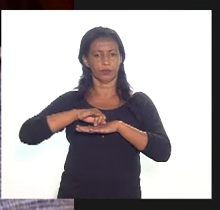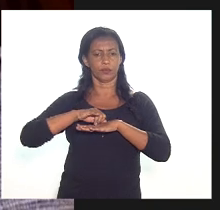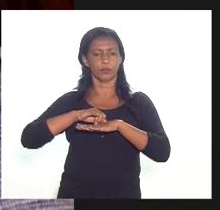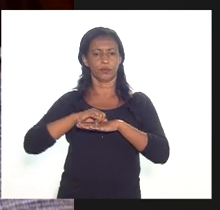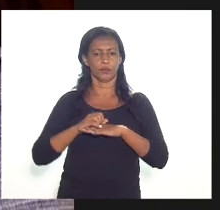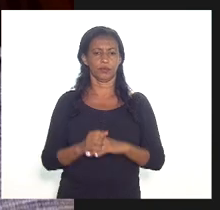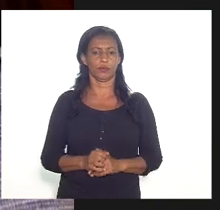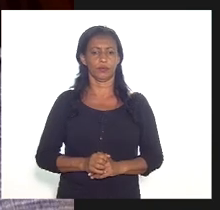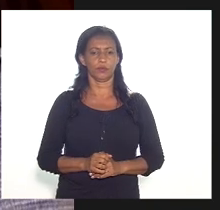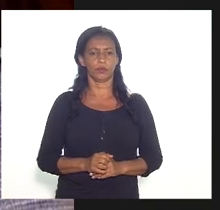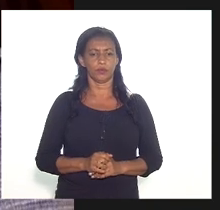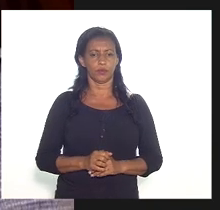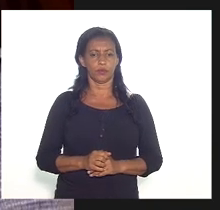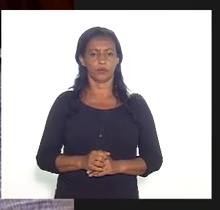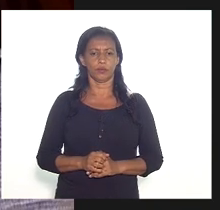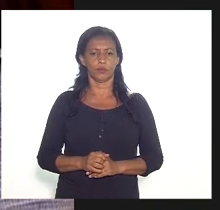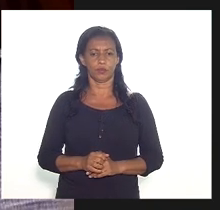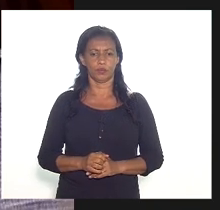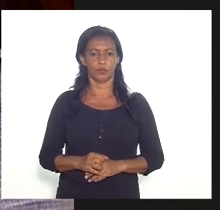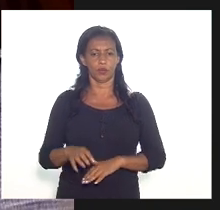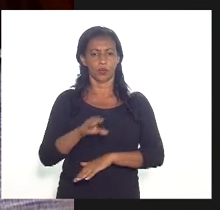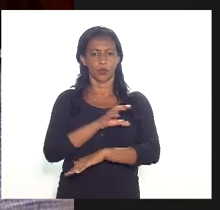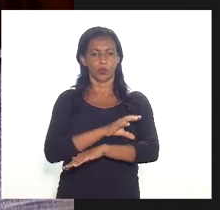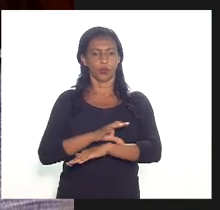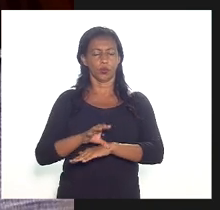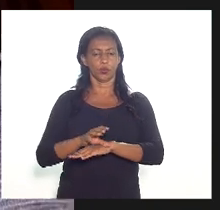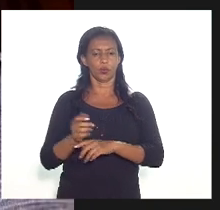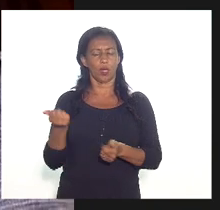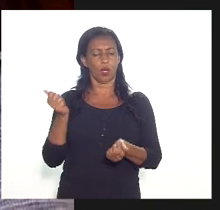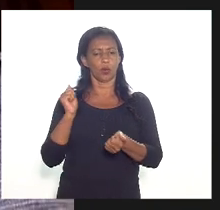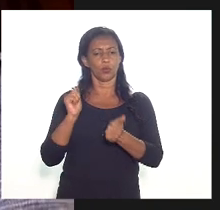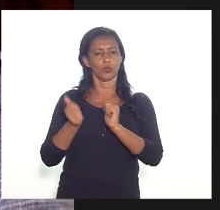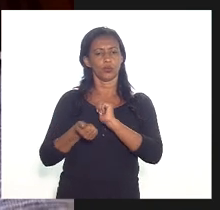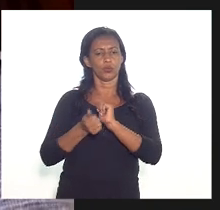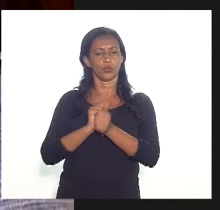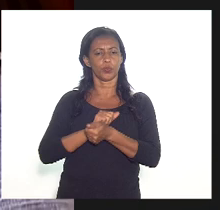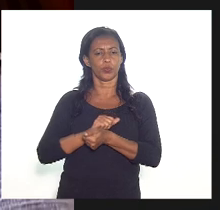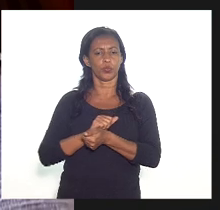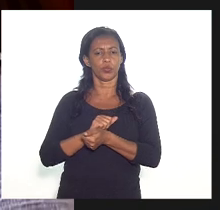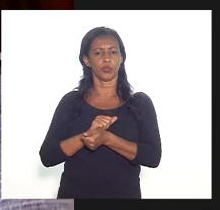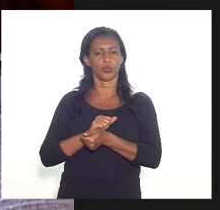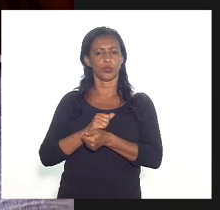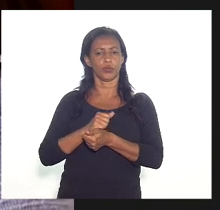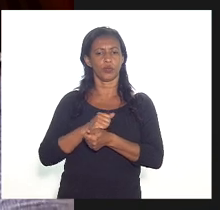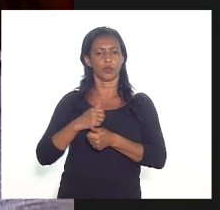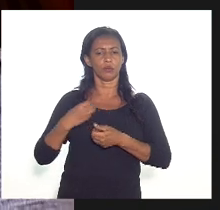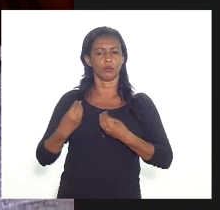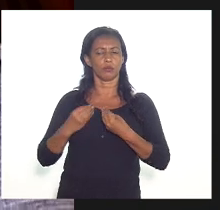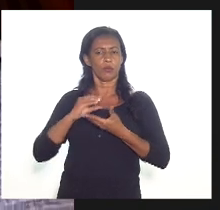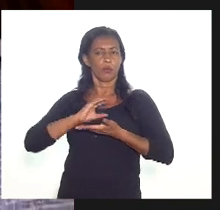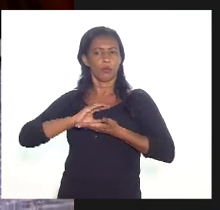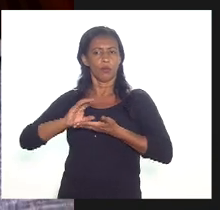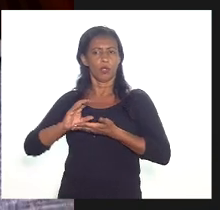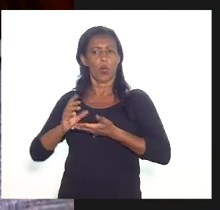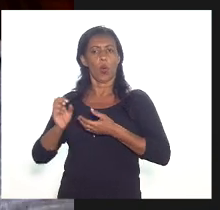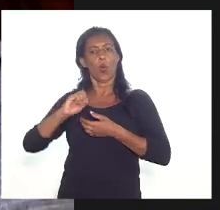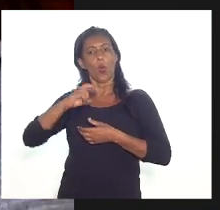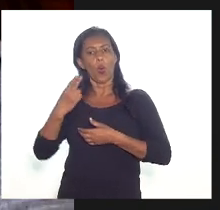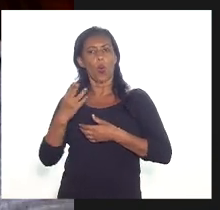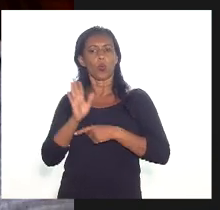produção cultural e as atividades desportivas por meio de doação ou patrocínio.